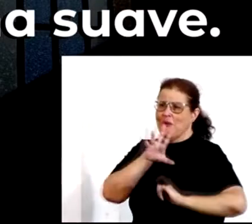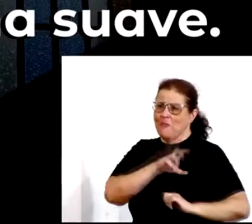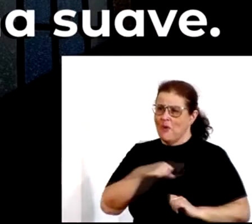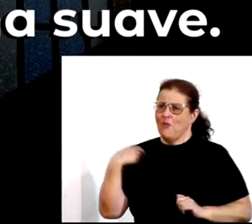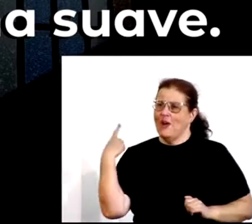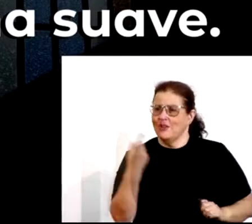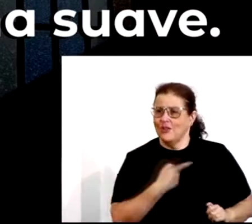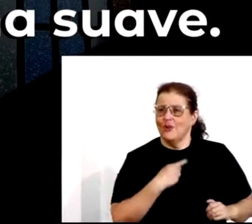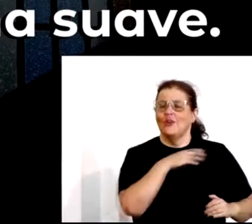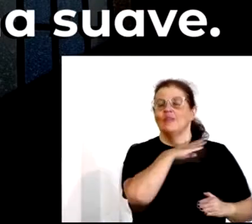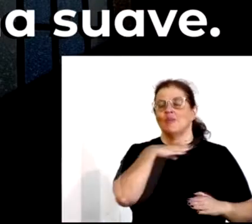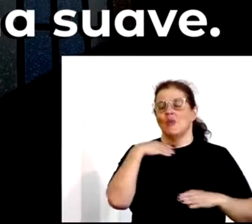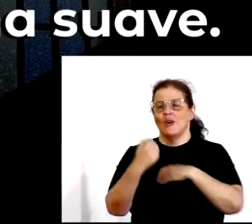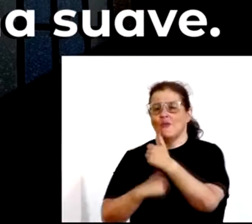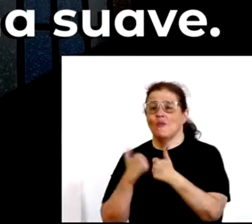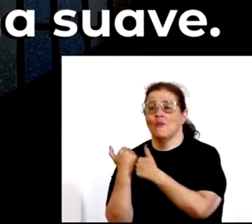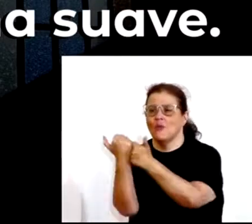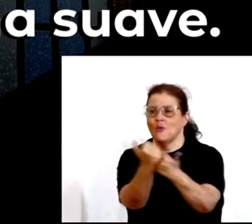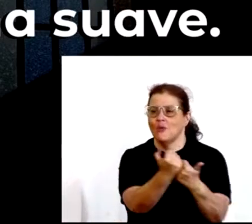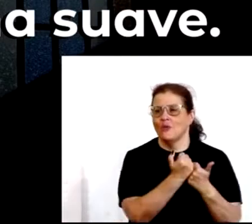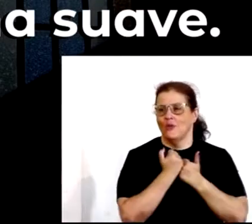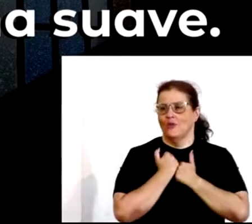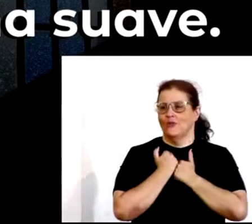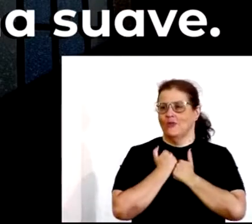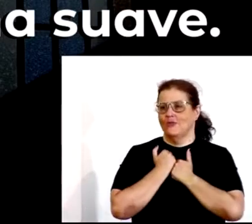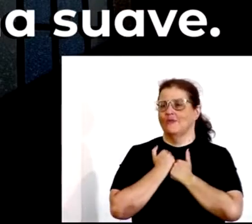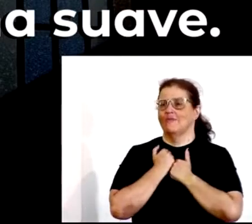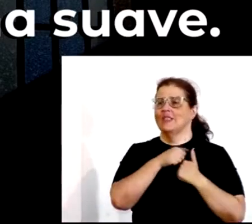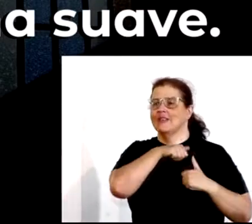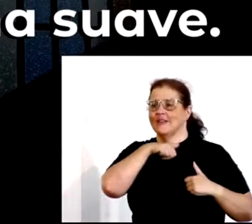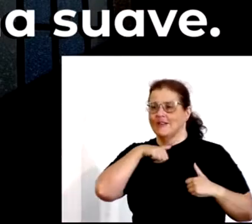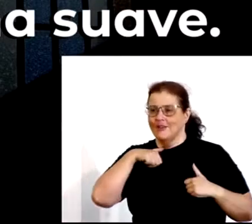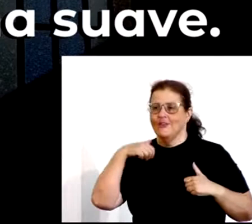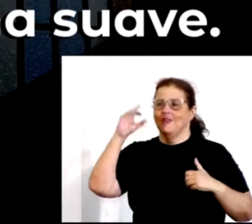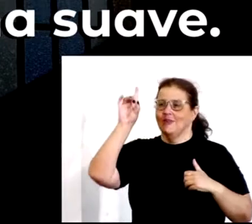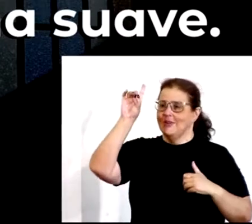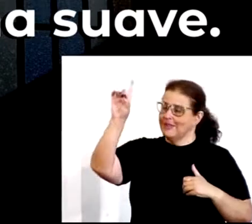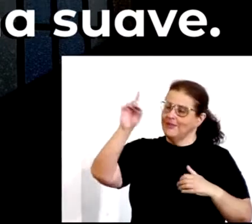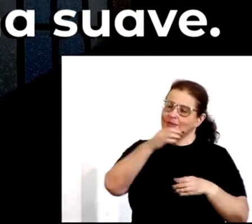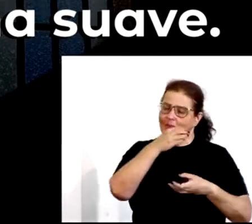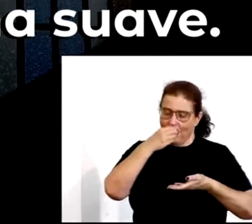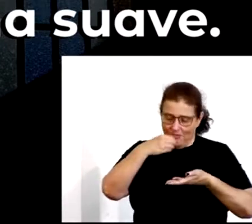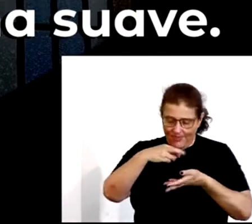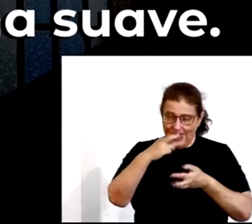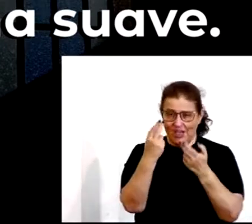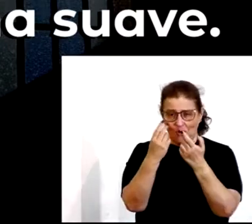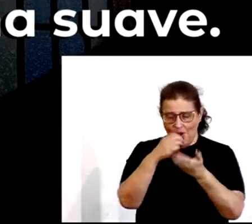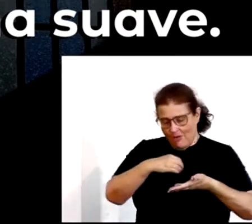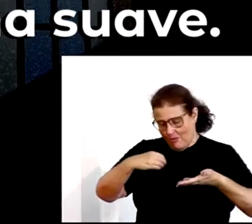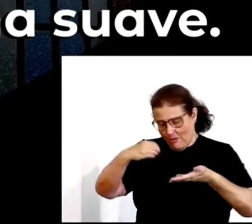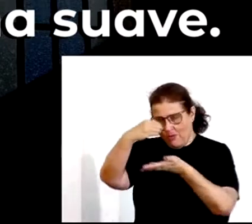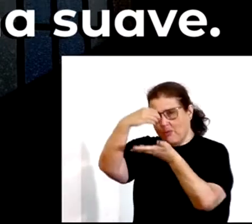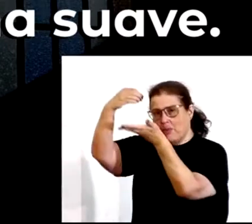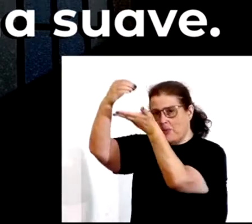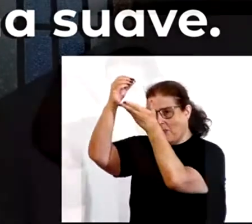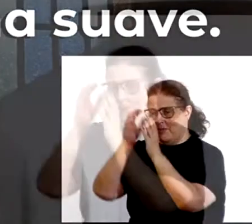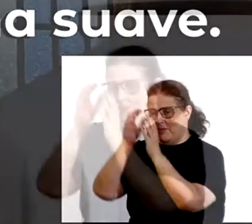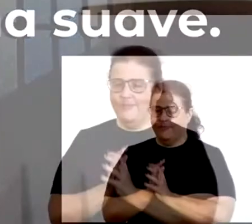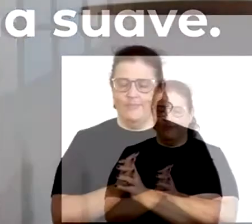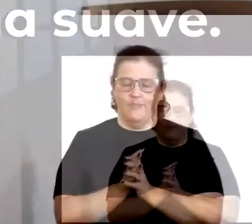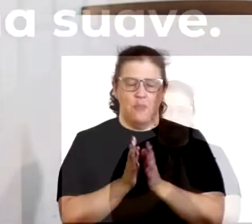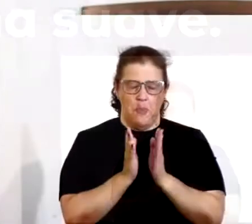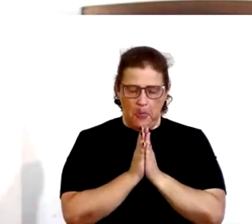aroma suave. Oremos ao Senhor. Acabamos de ler a tua palavra, Deus. Após cantarmos louvores a Ti,